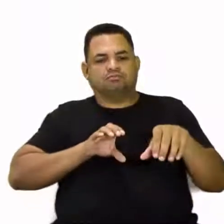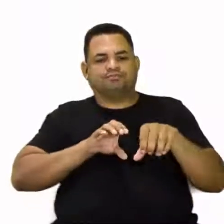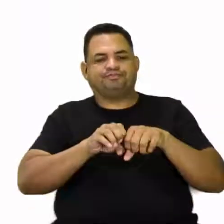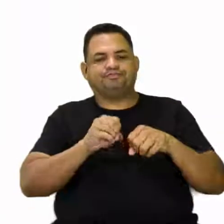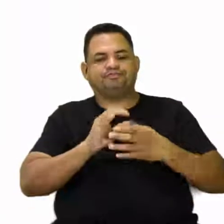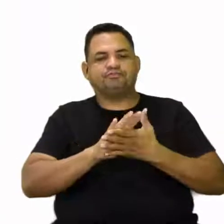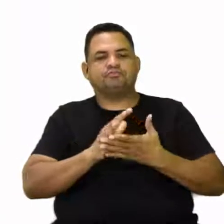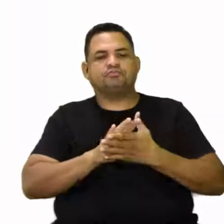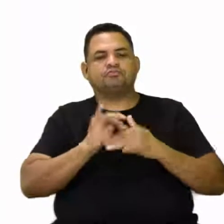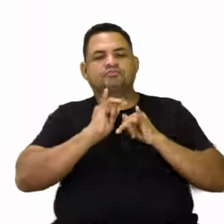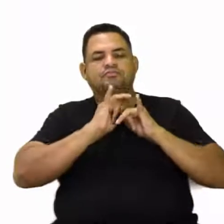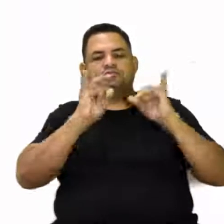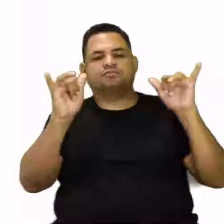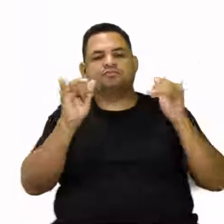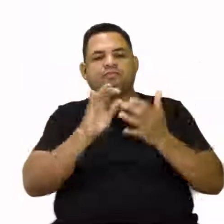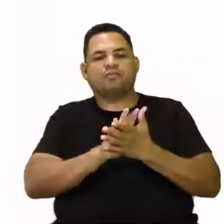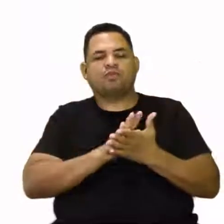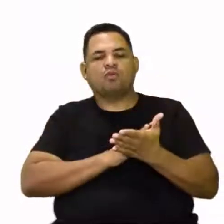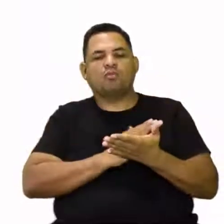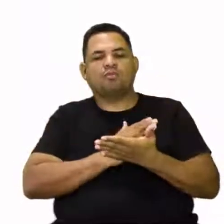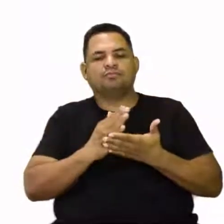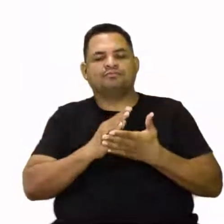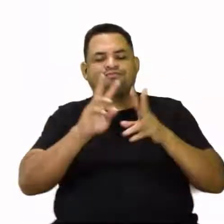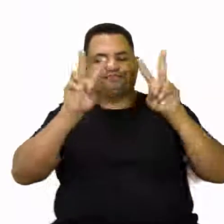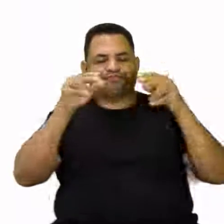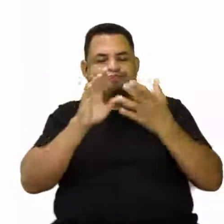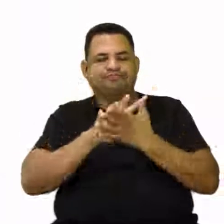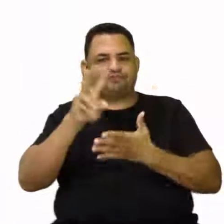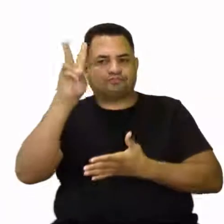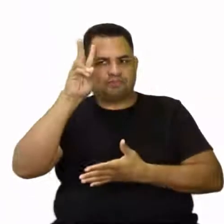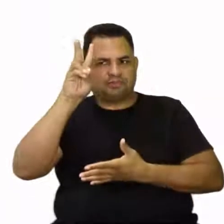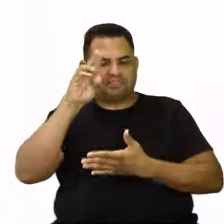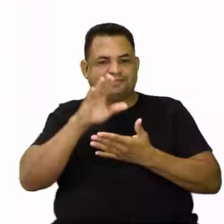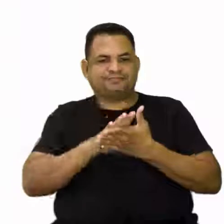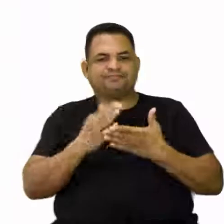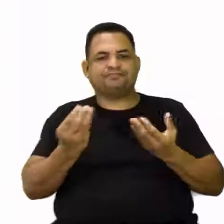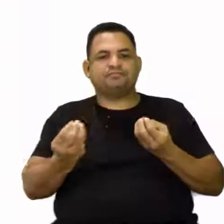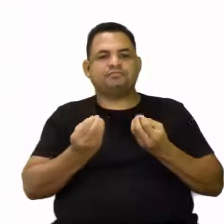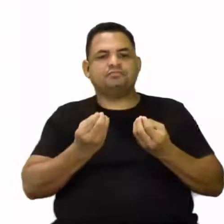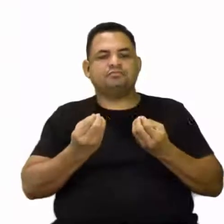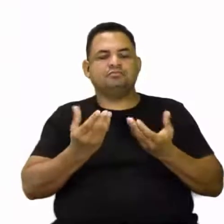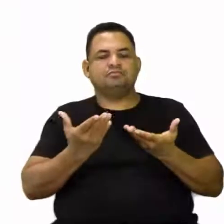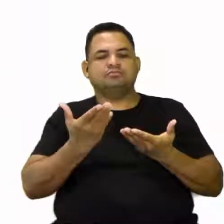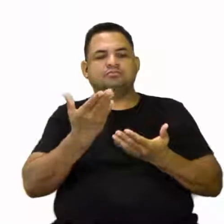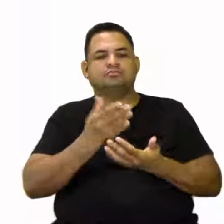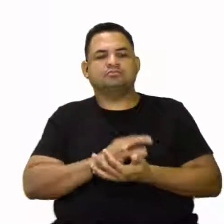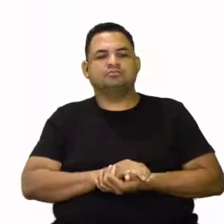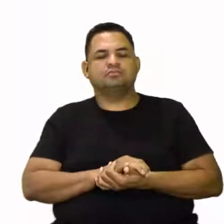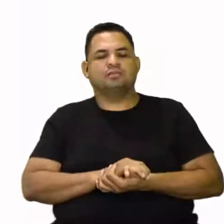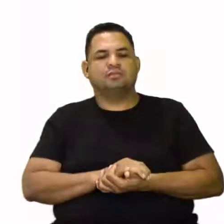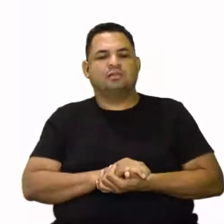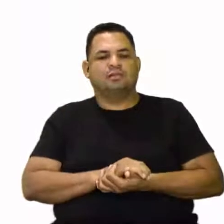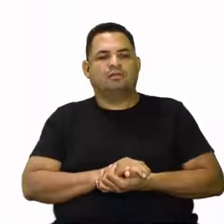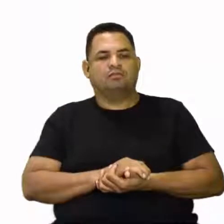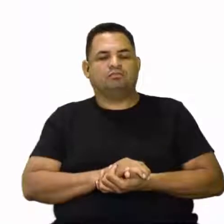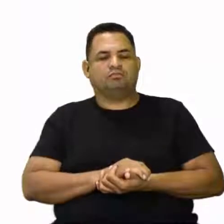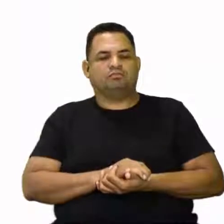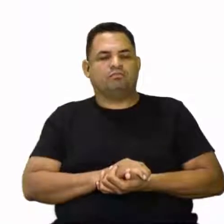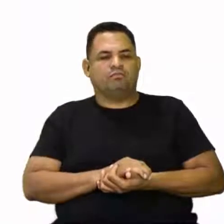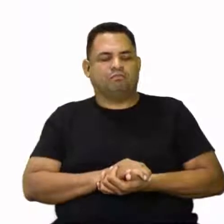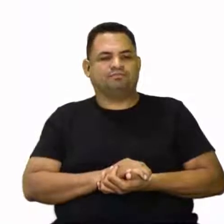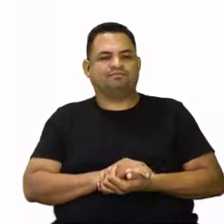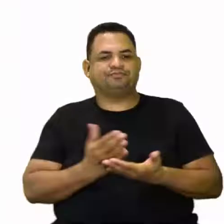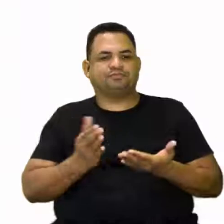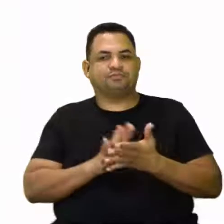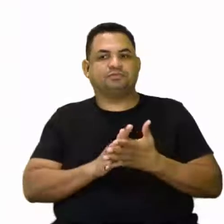tudo começa no título da história. E o titular, como está em todas as partes, como ele vem em